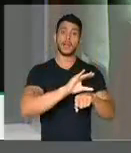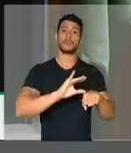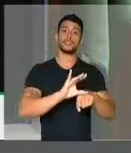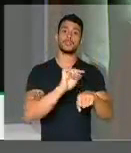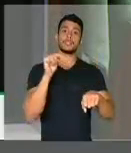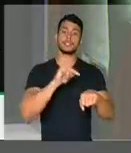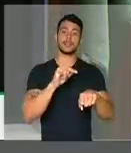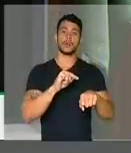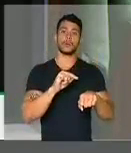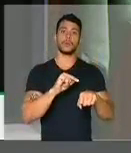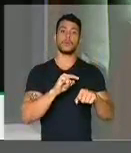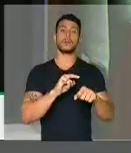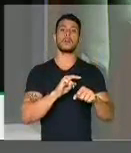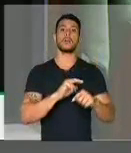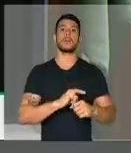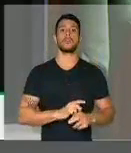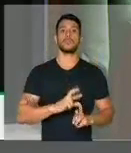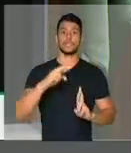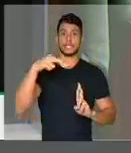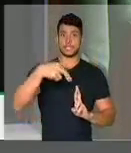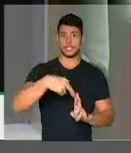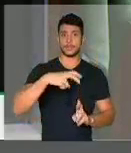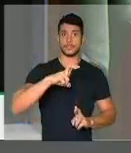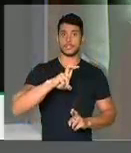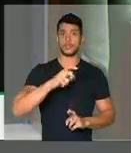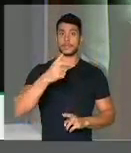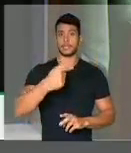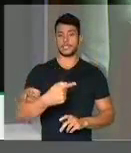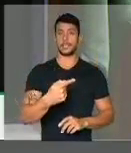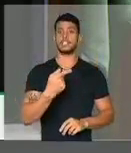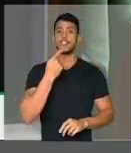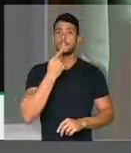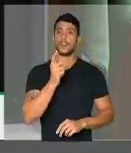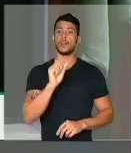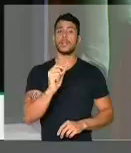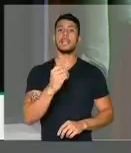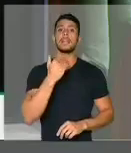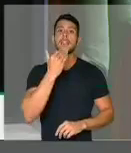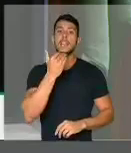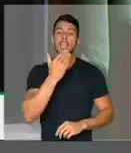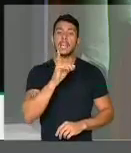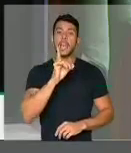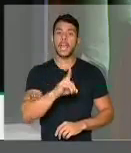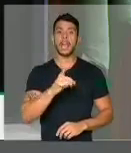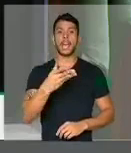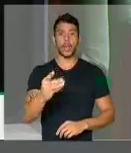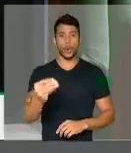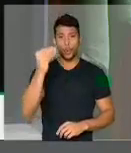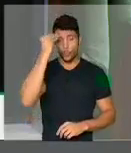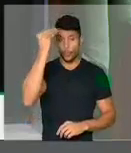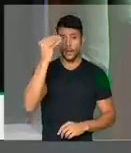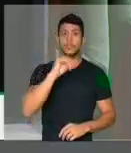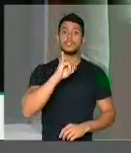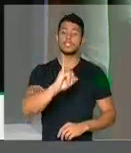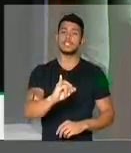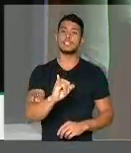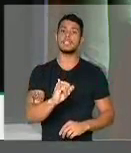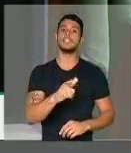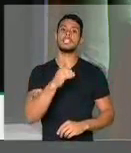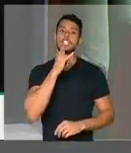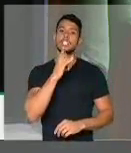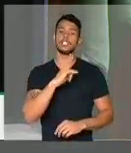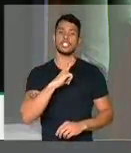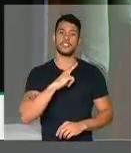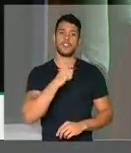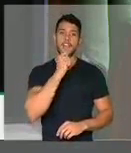seu inciso 57, que diz: ninguém será considerado culpado até o trânsito em julgado